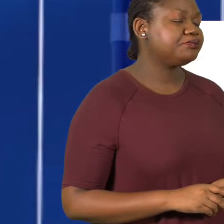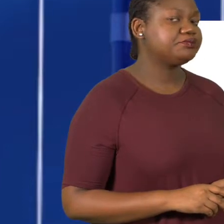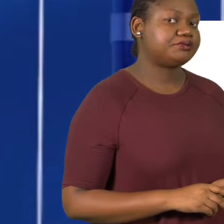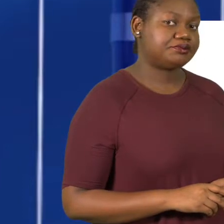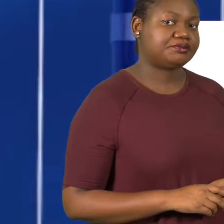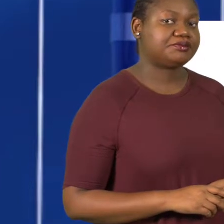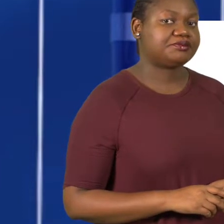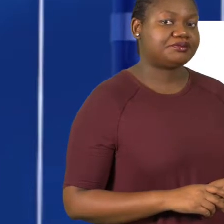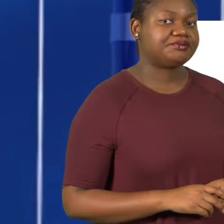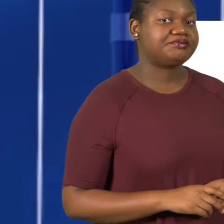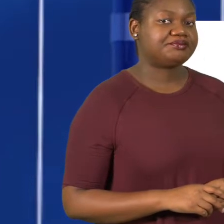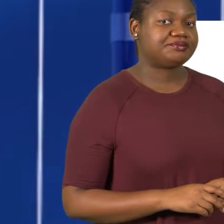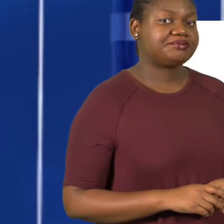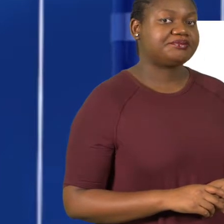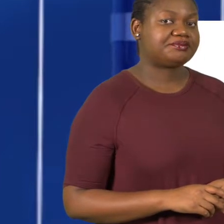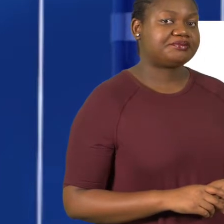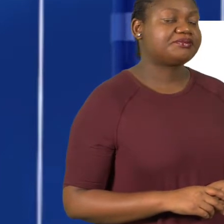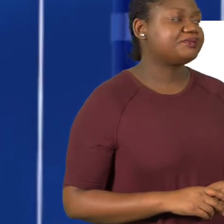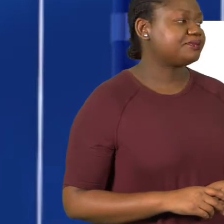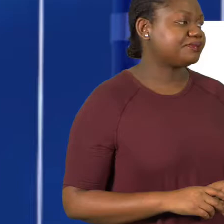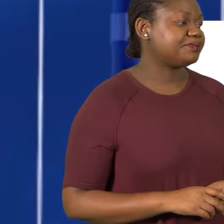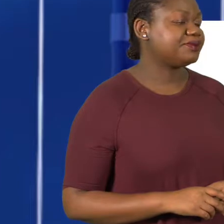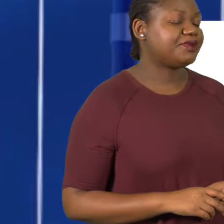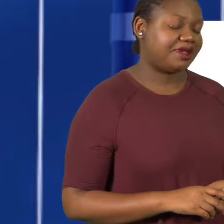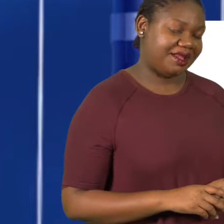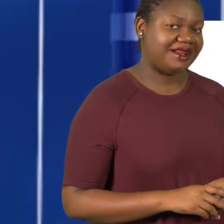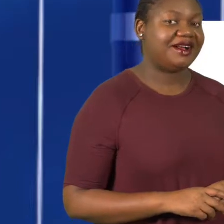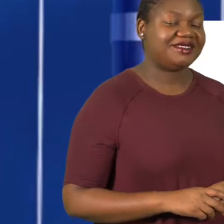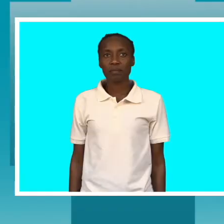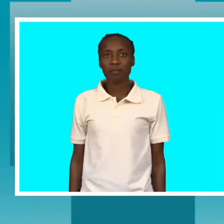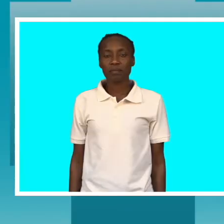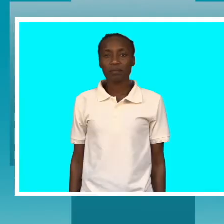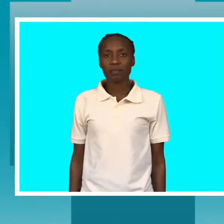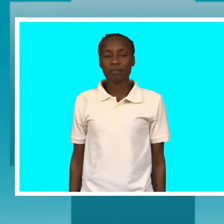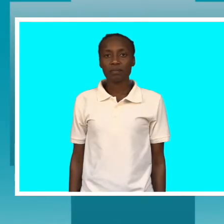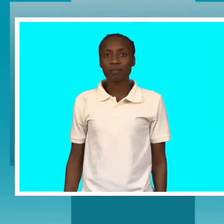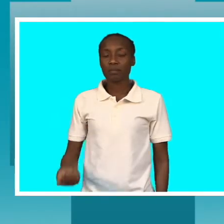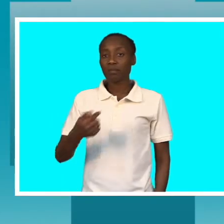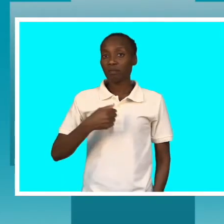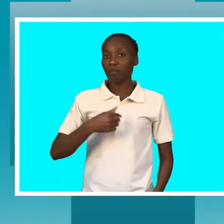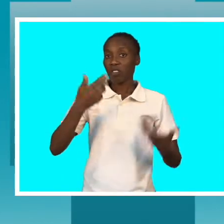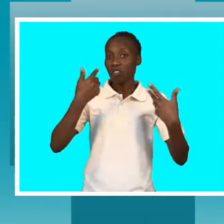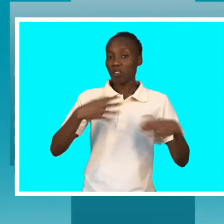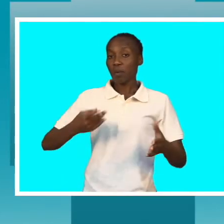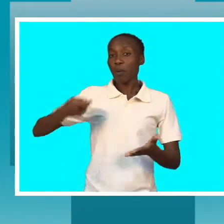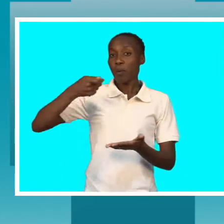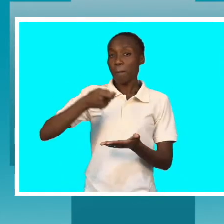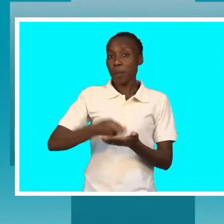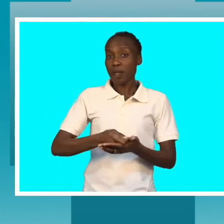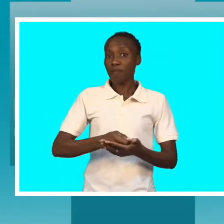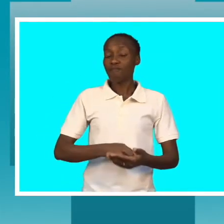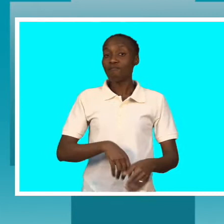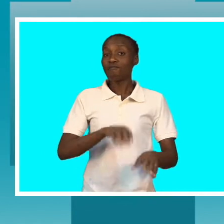de costura, devolvem a vida a peças de roupa e ganham sustento para as suas funções. Eu comprei máquina lá no